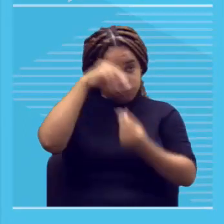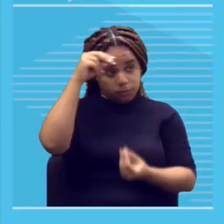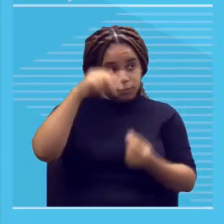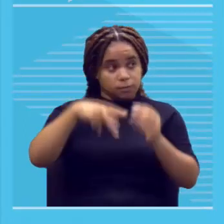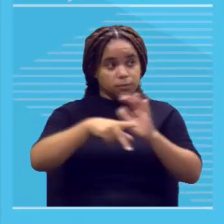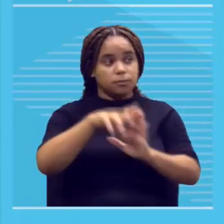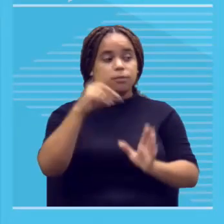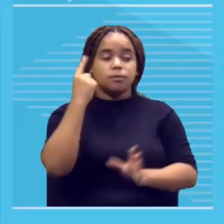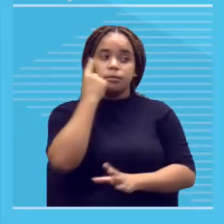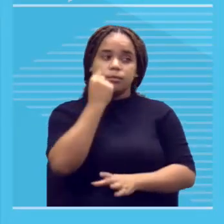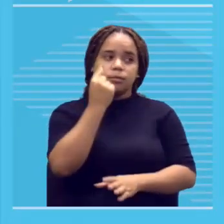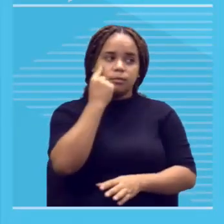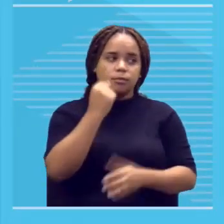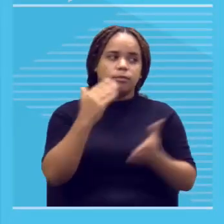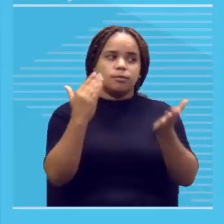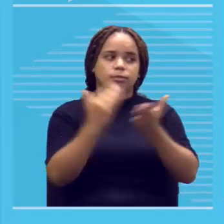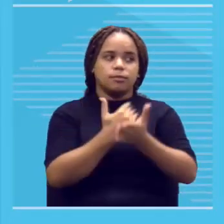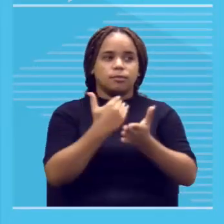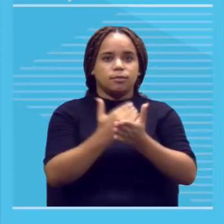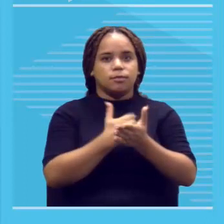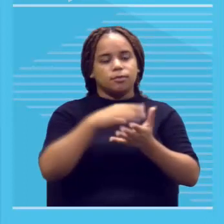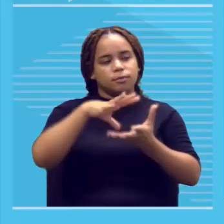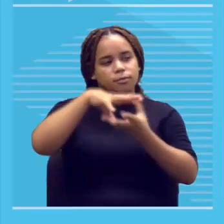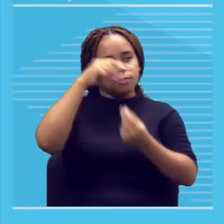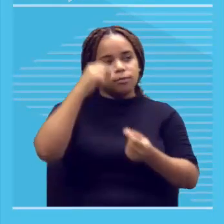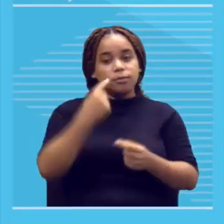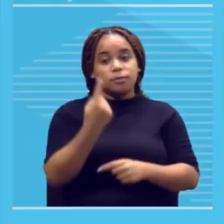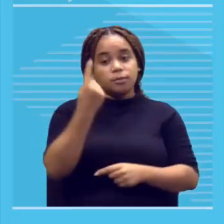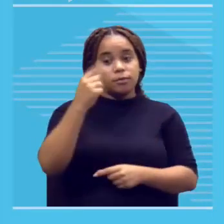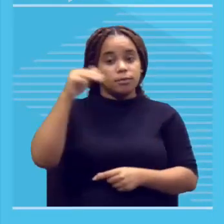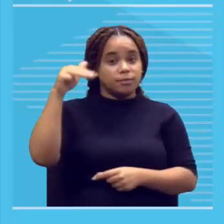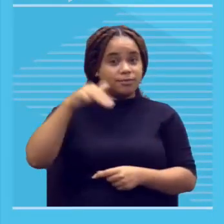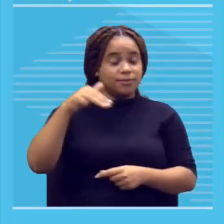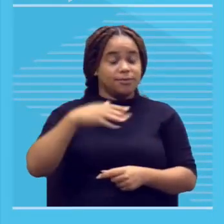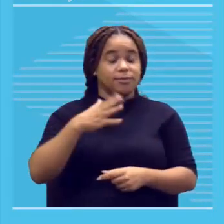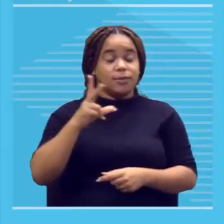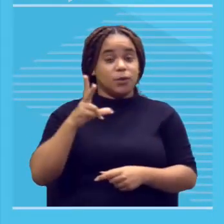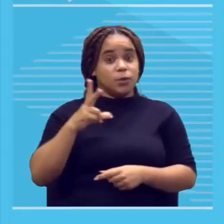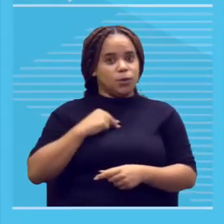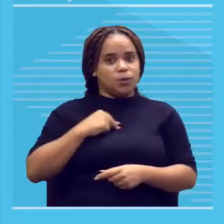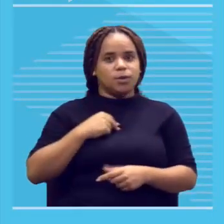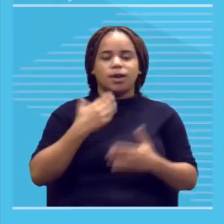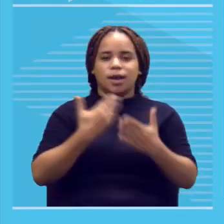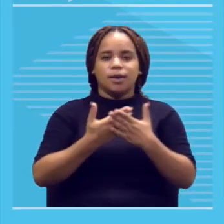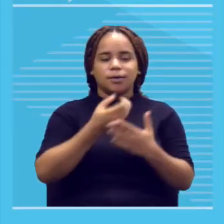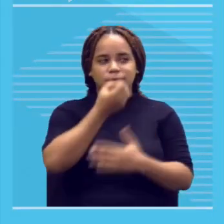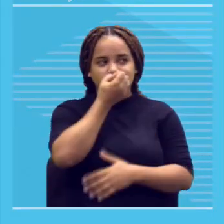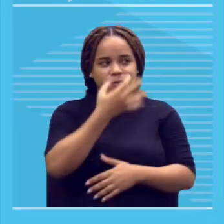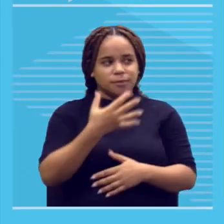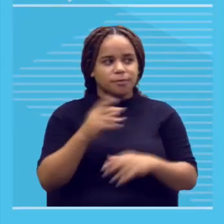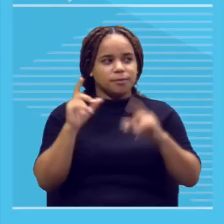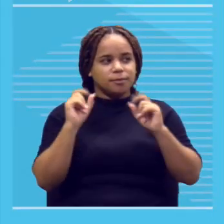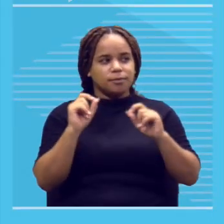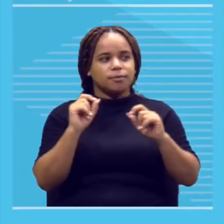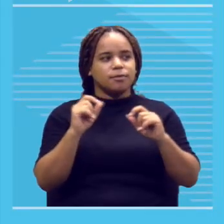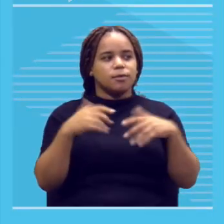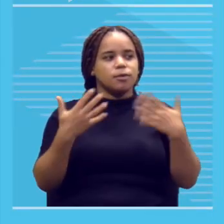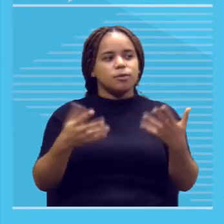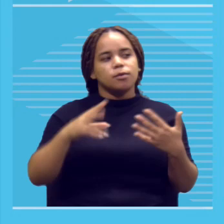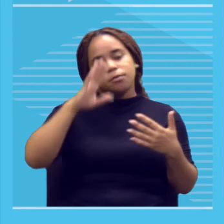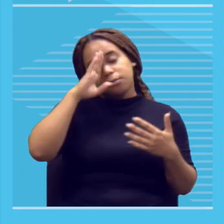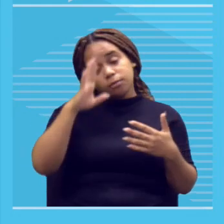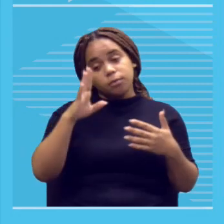kardecista Livro dos Espíritos Nossa falta um minuto aula foi boa né turma qual é a principal